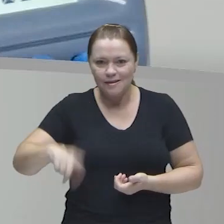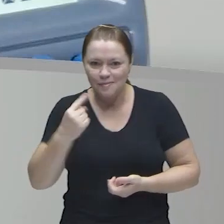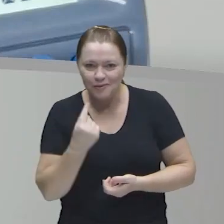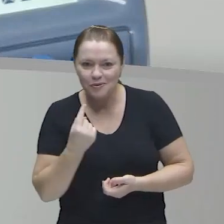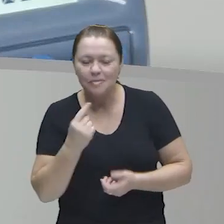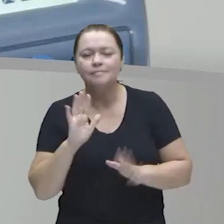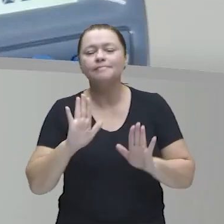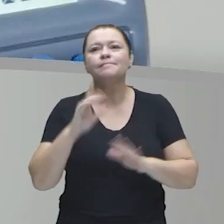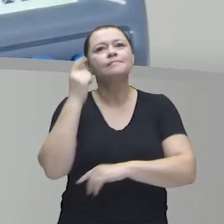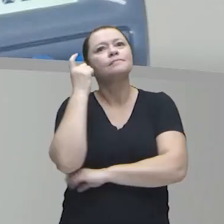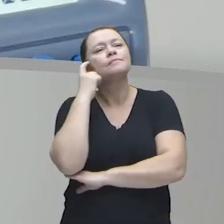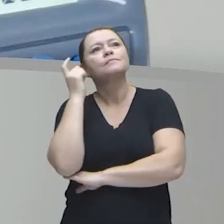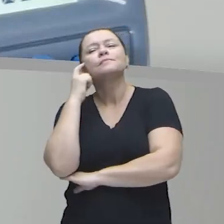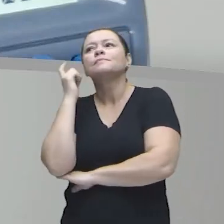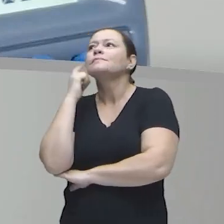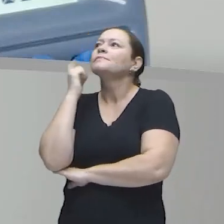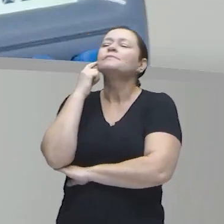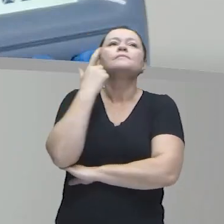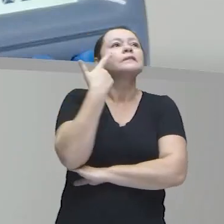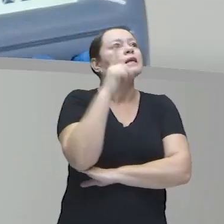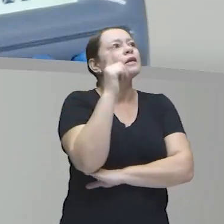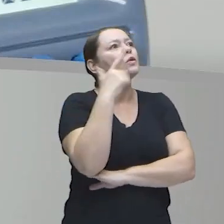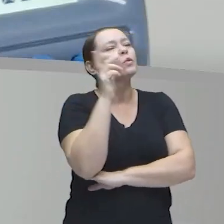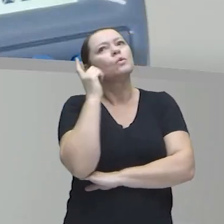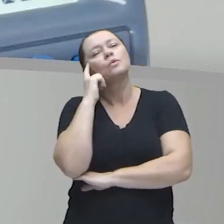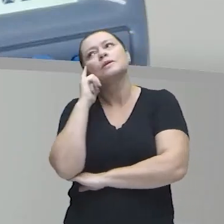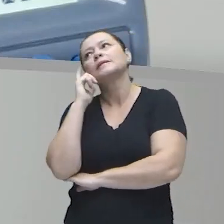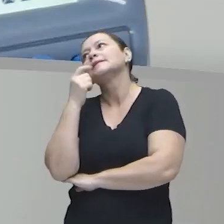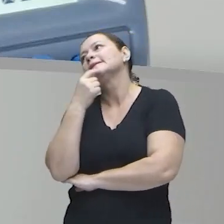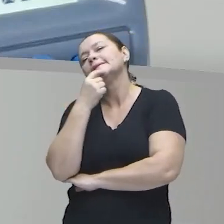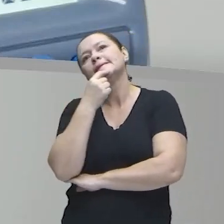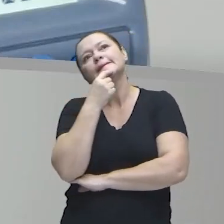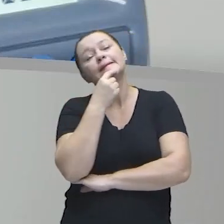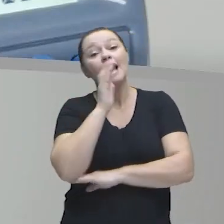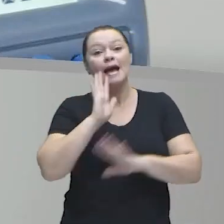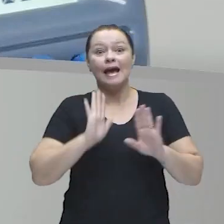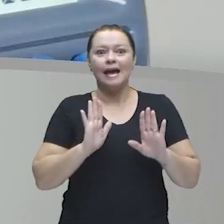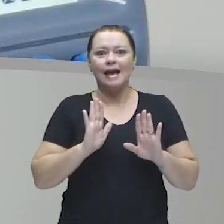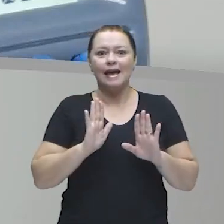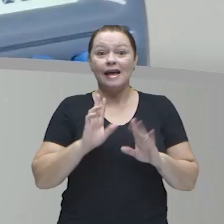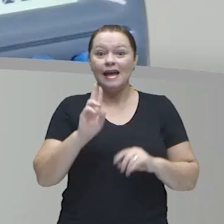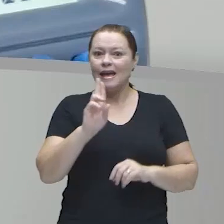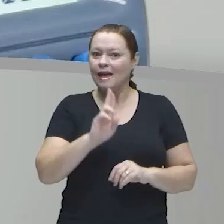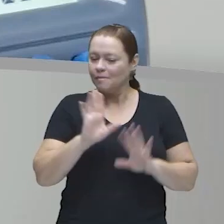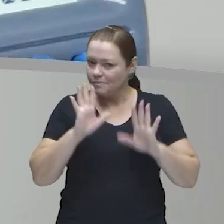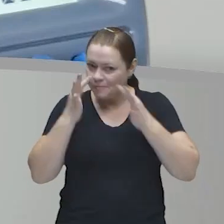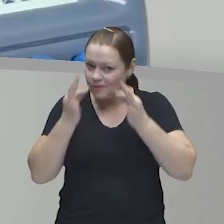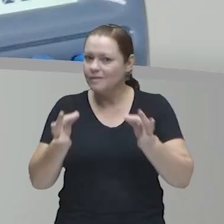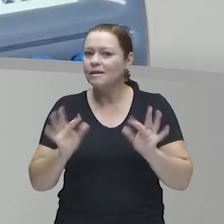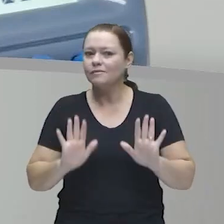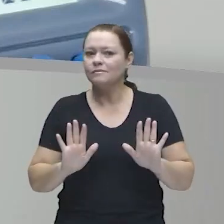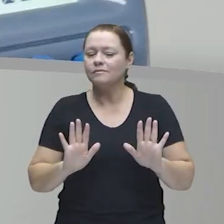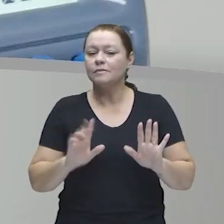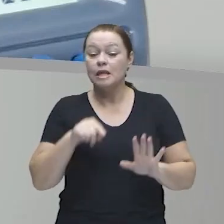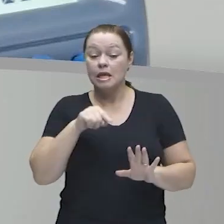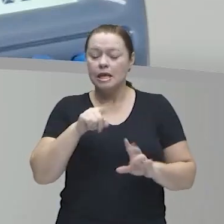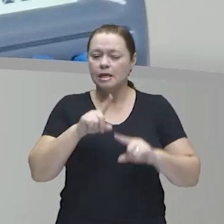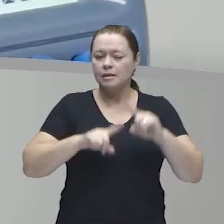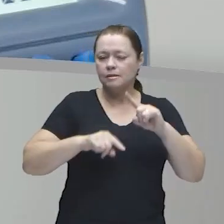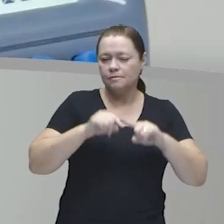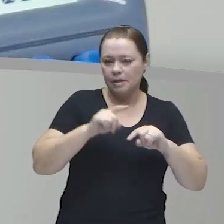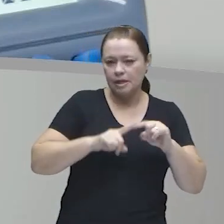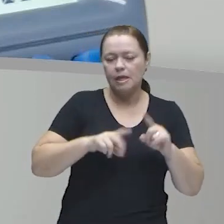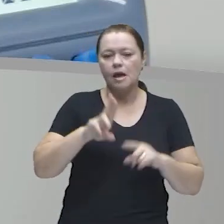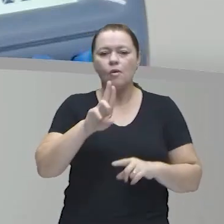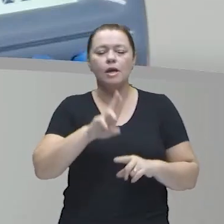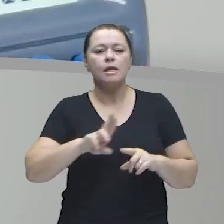uma. Deixa eu pensar em outra. Beleza. É usado, olha só, esse produto agora, ele é usado